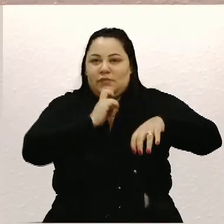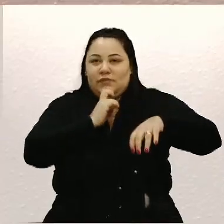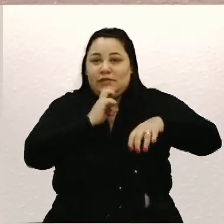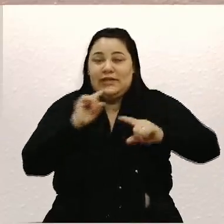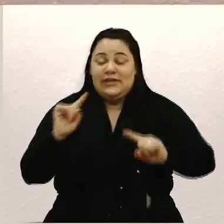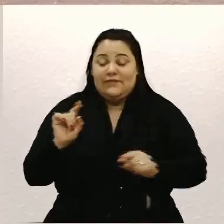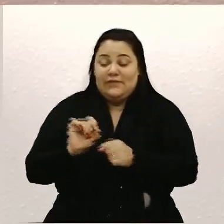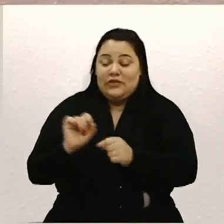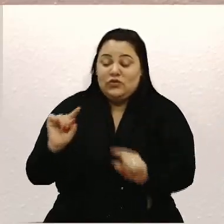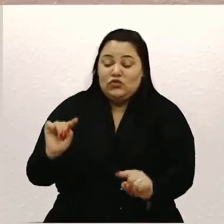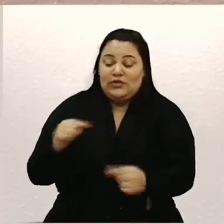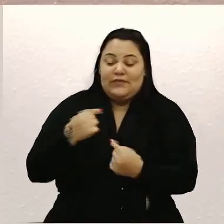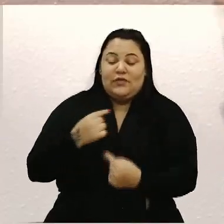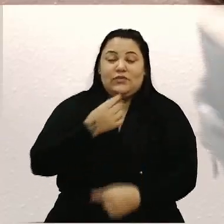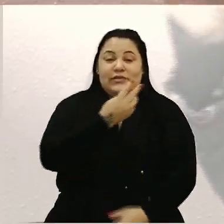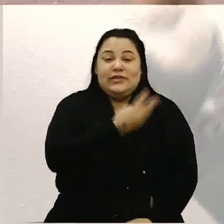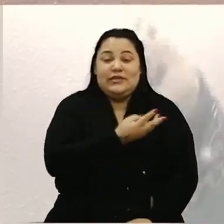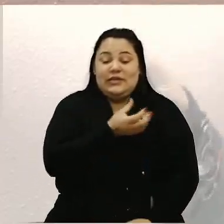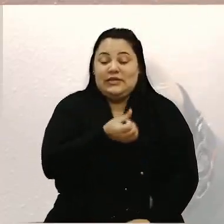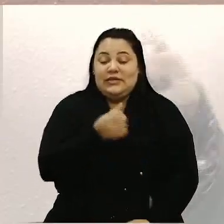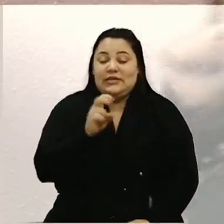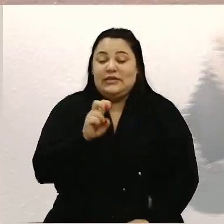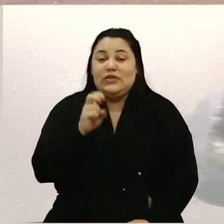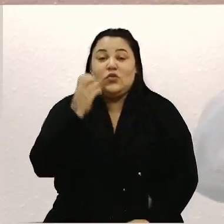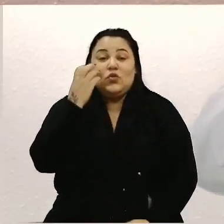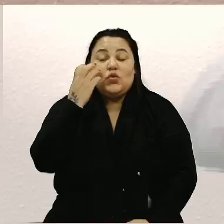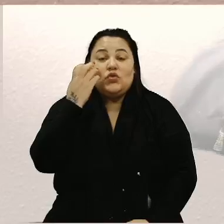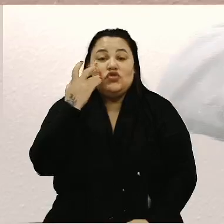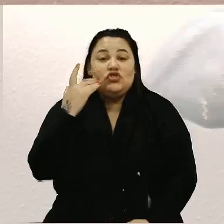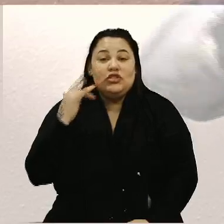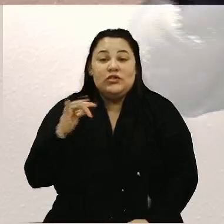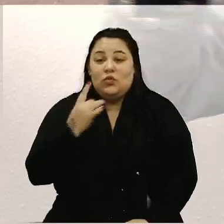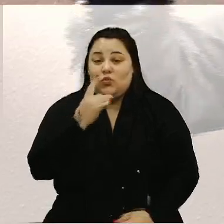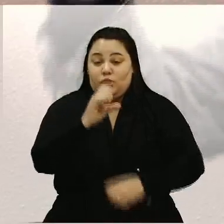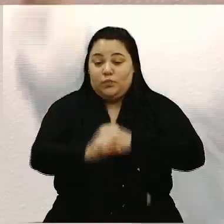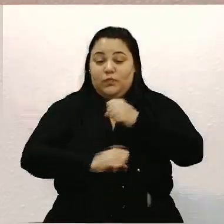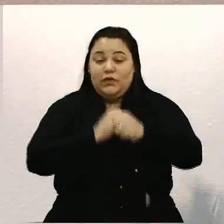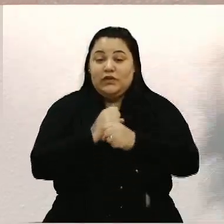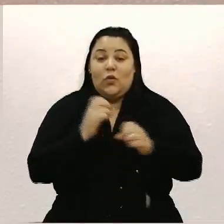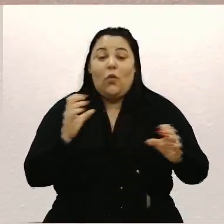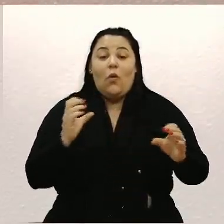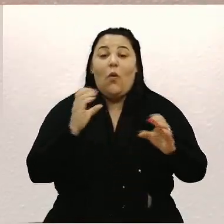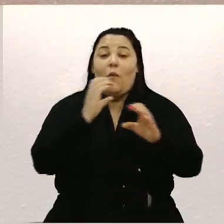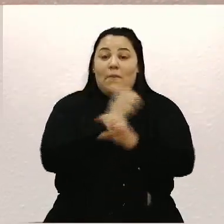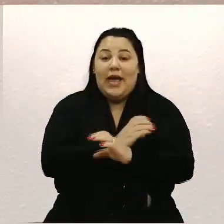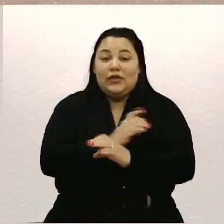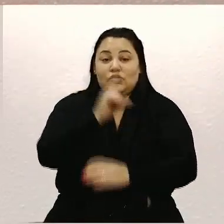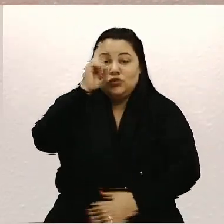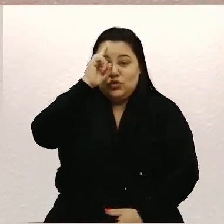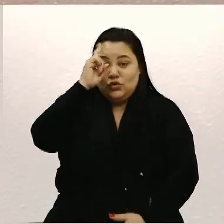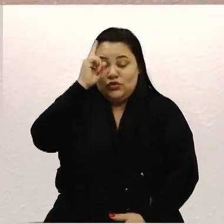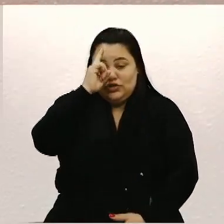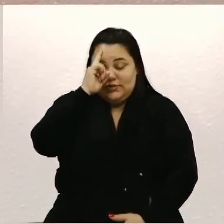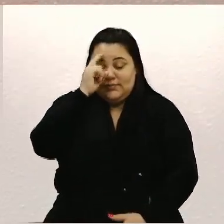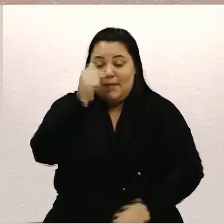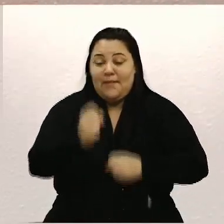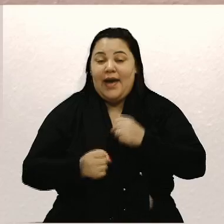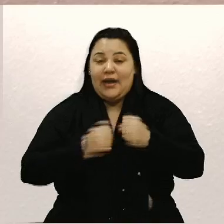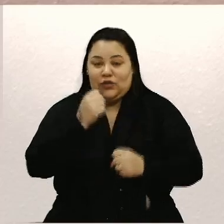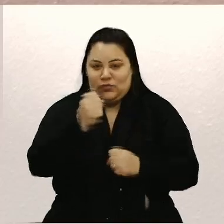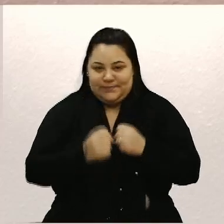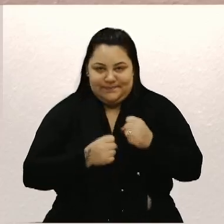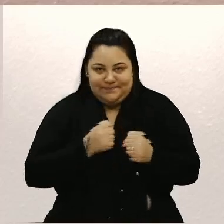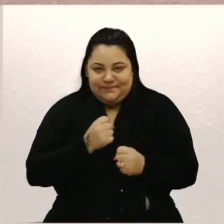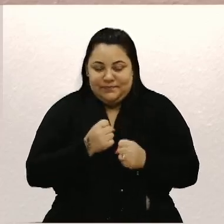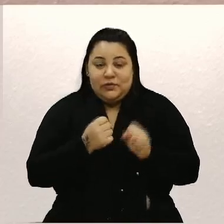a fazer 365 dias, ou seja, um ano inteirinho, todos os dias uma maratona. Então,